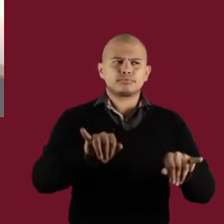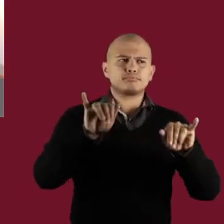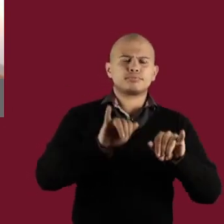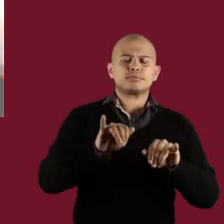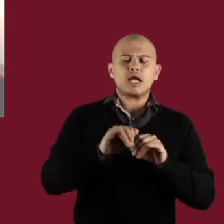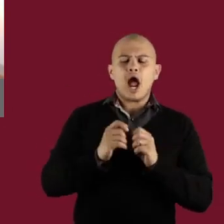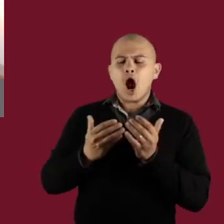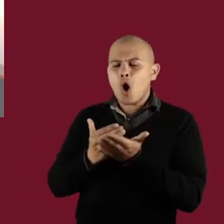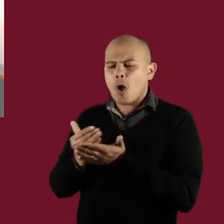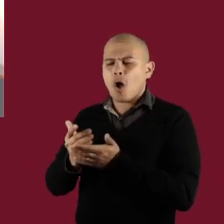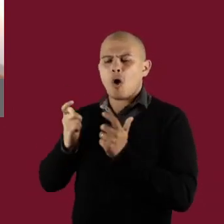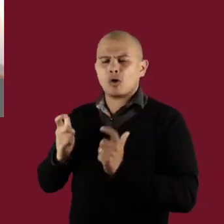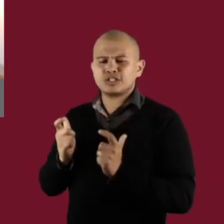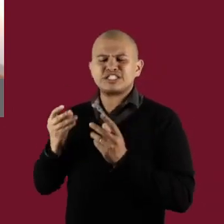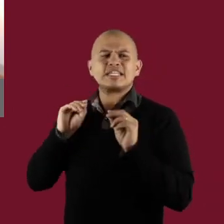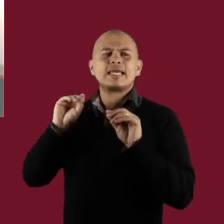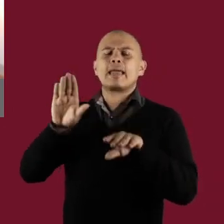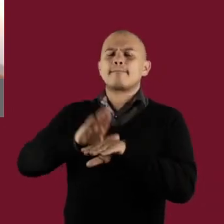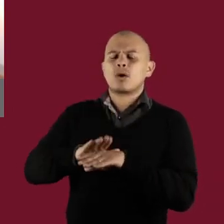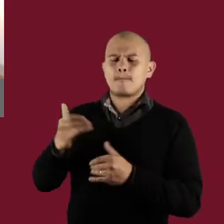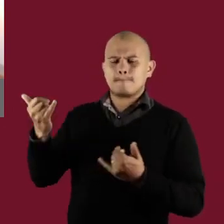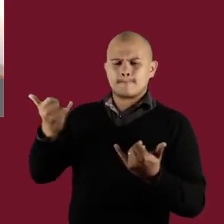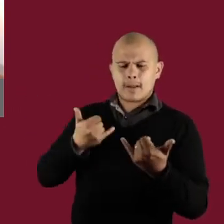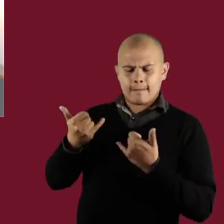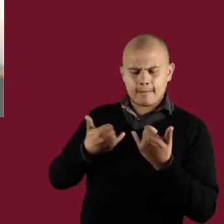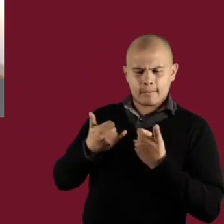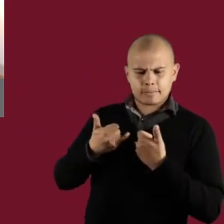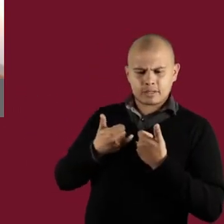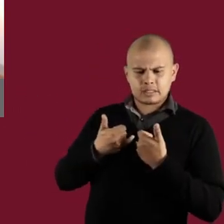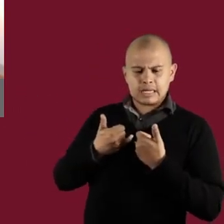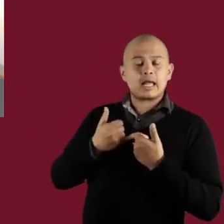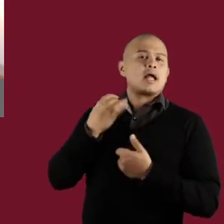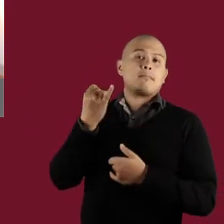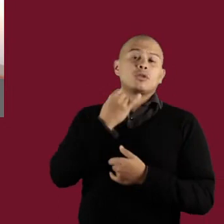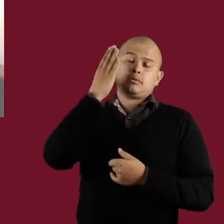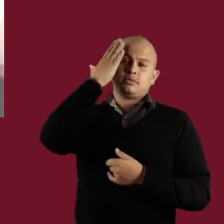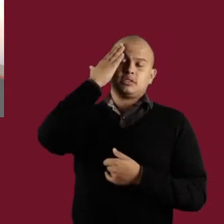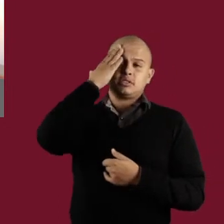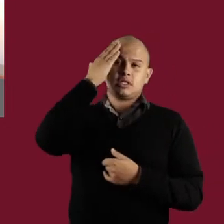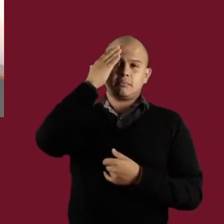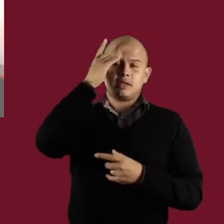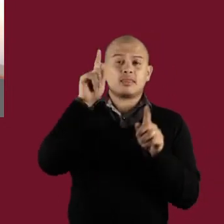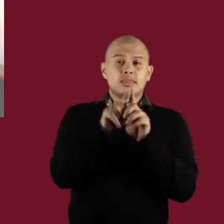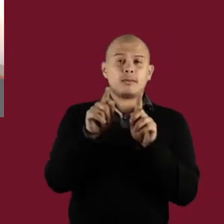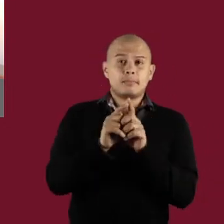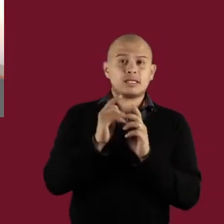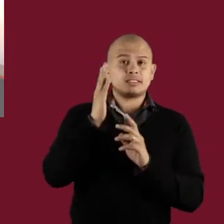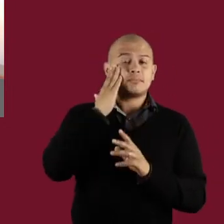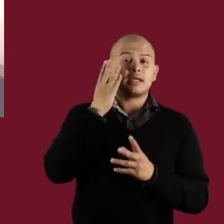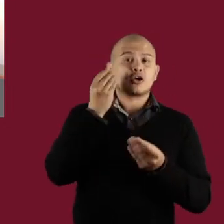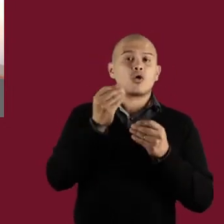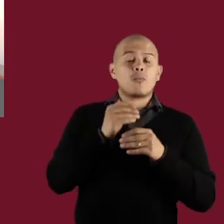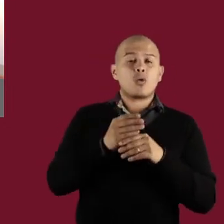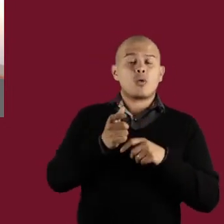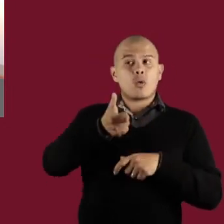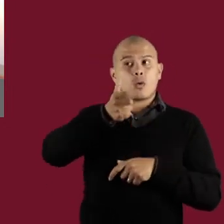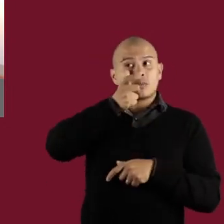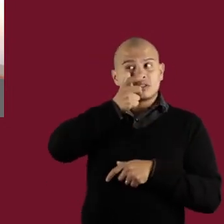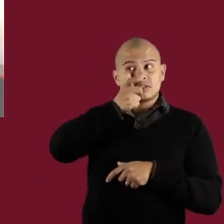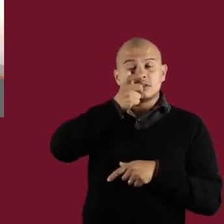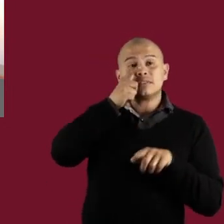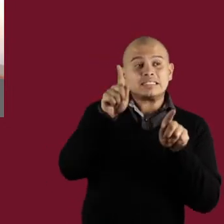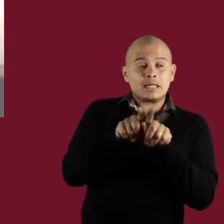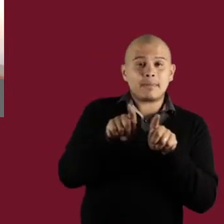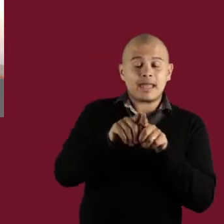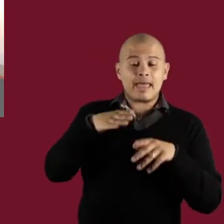óbvio, né? A gente participar como observador, como jornalista, por isso que nós não damos